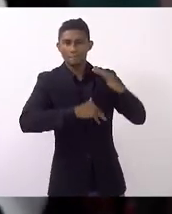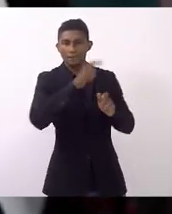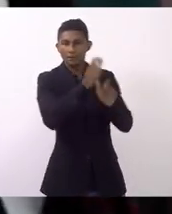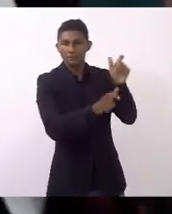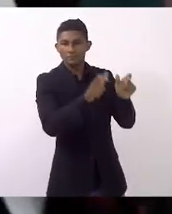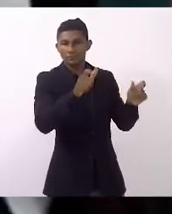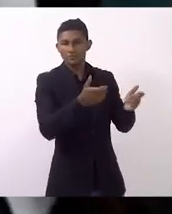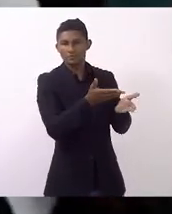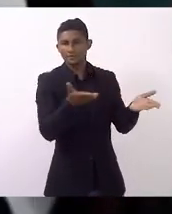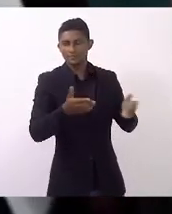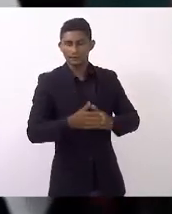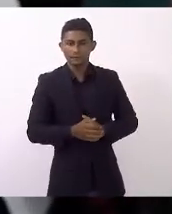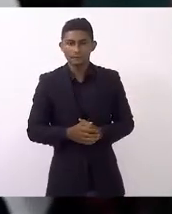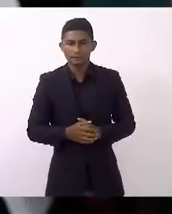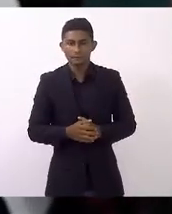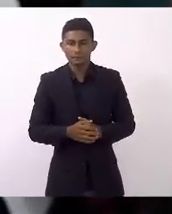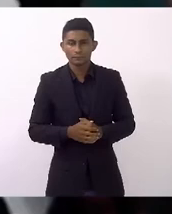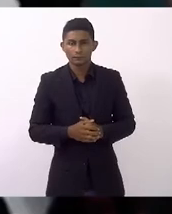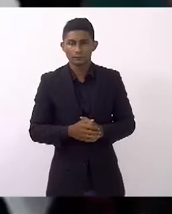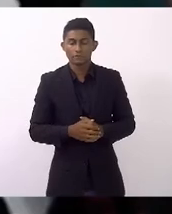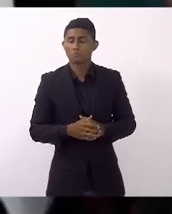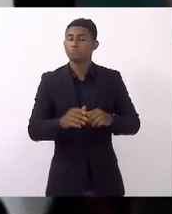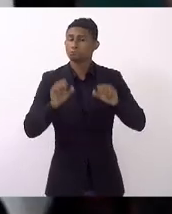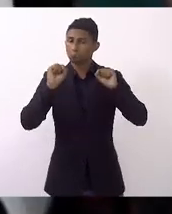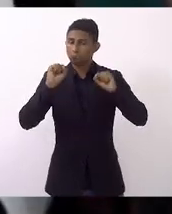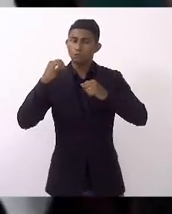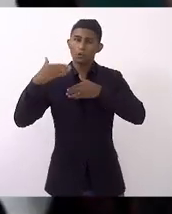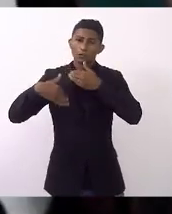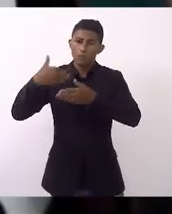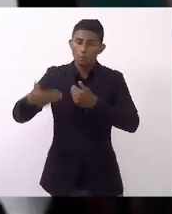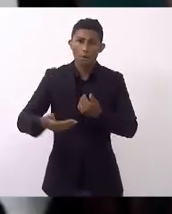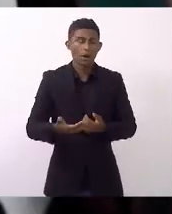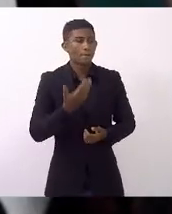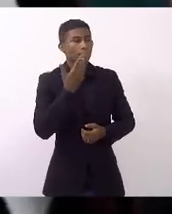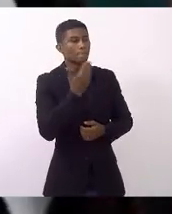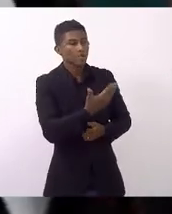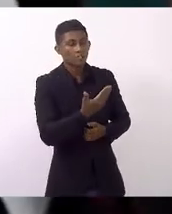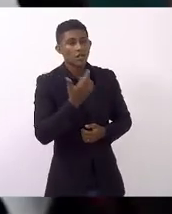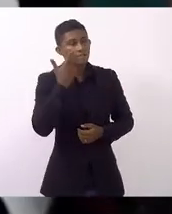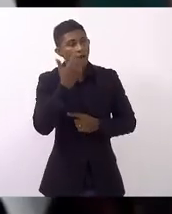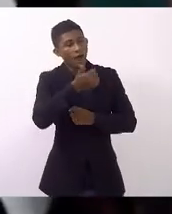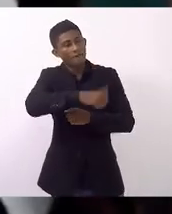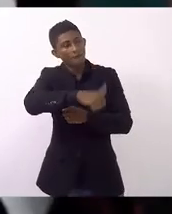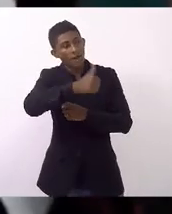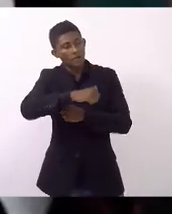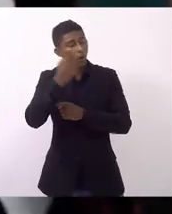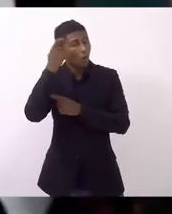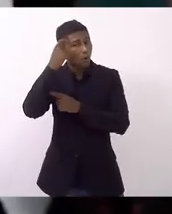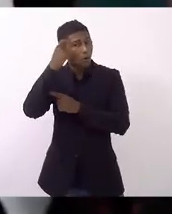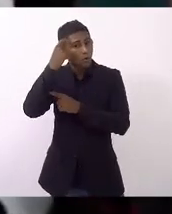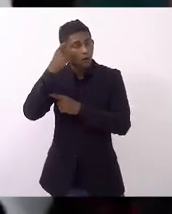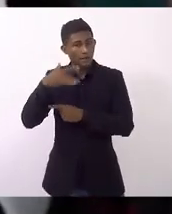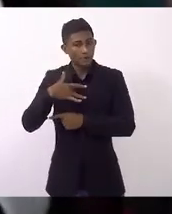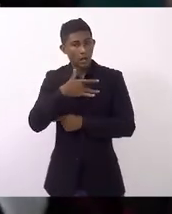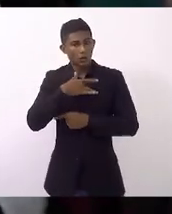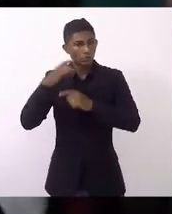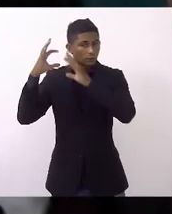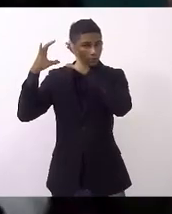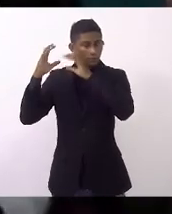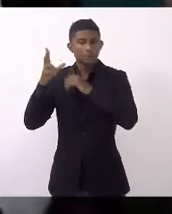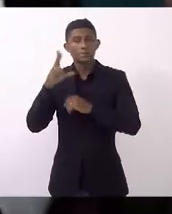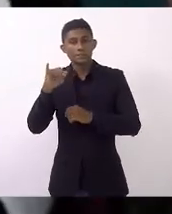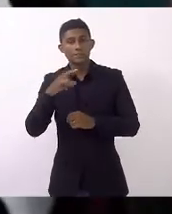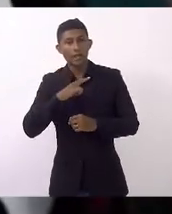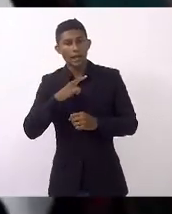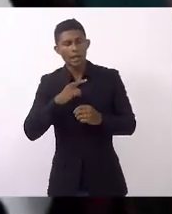né? Que poderá ser requisitada a avaliação de saúde mental devidamente fundamentada quando houver